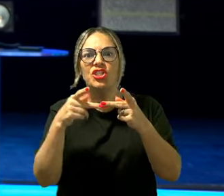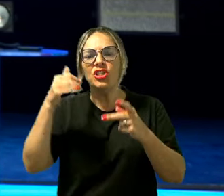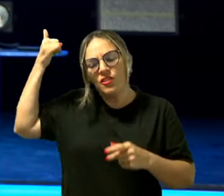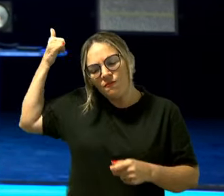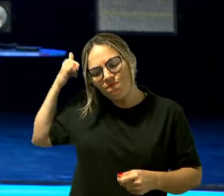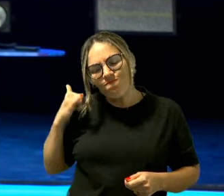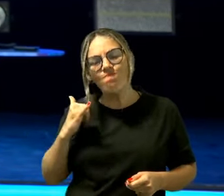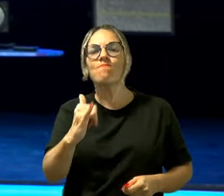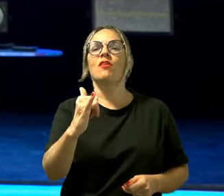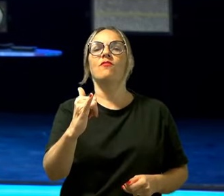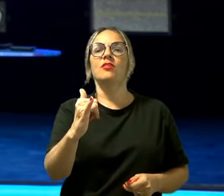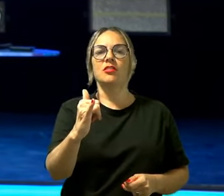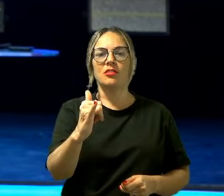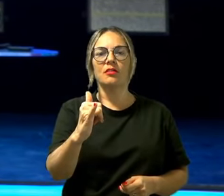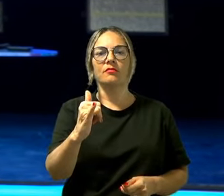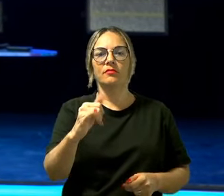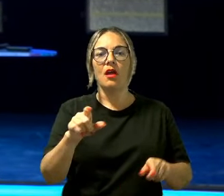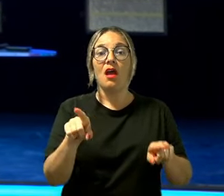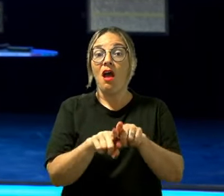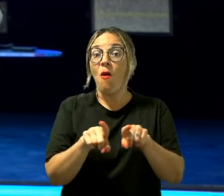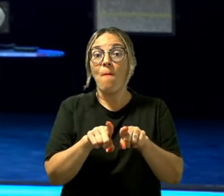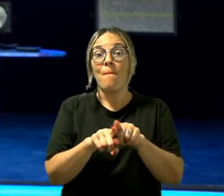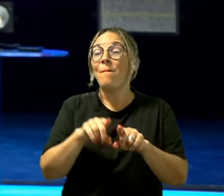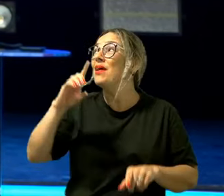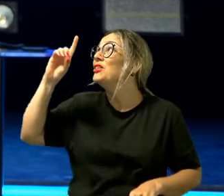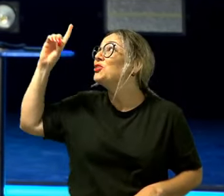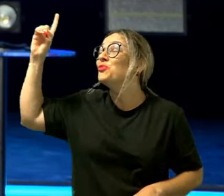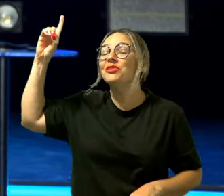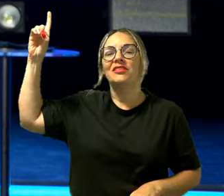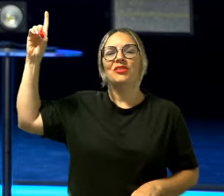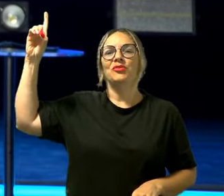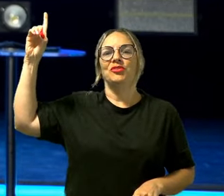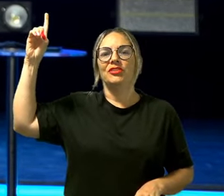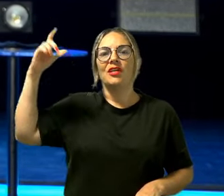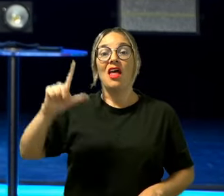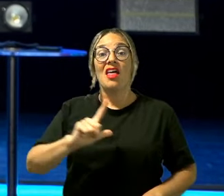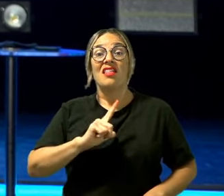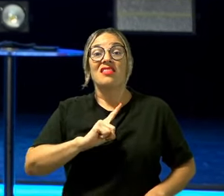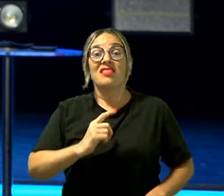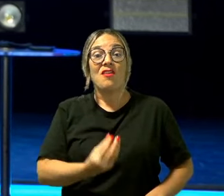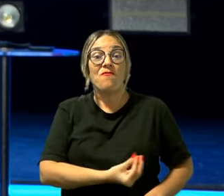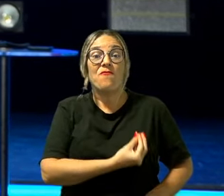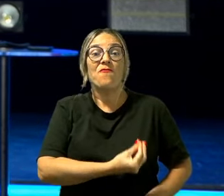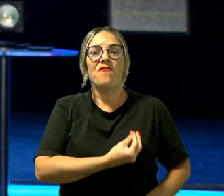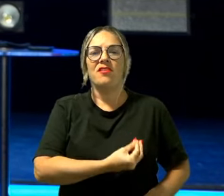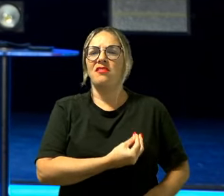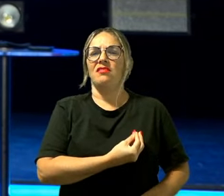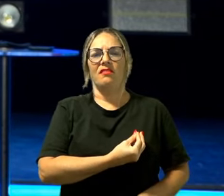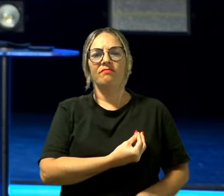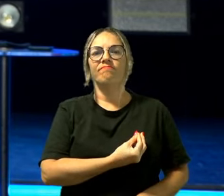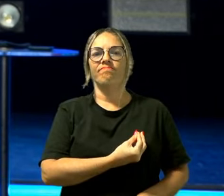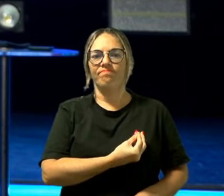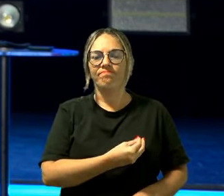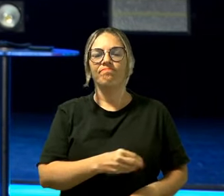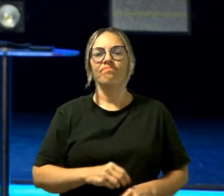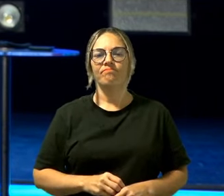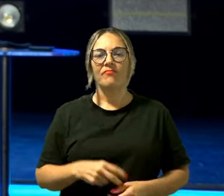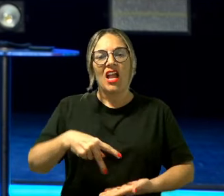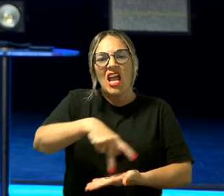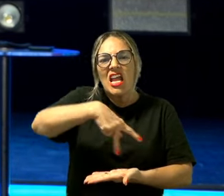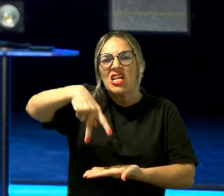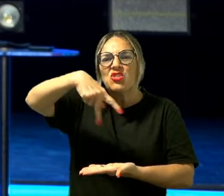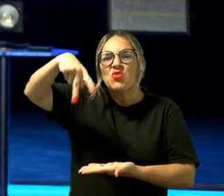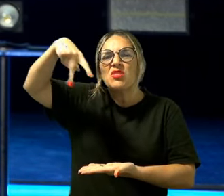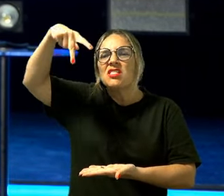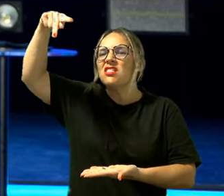sou o mesmo Deus que levanta o paralítico, que ressuscita mortos. Eu não mudei, eu continuo sendo o